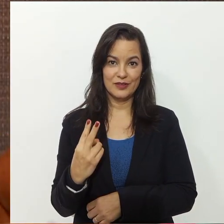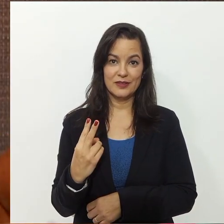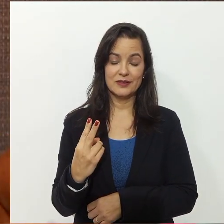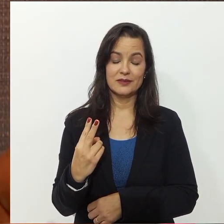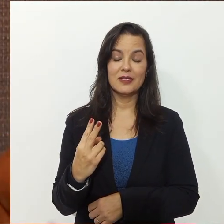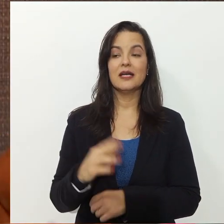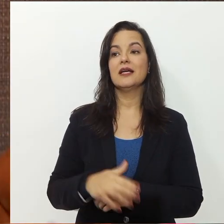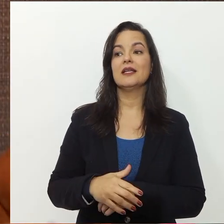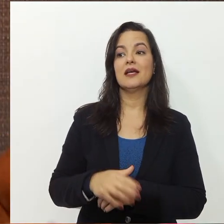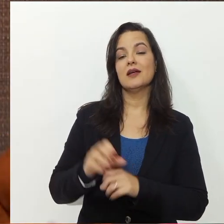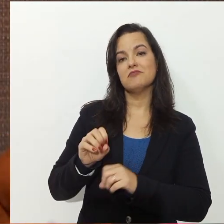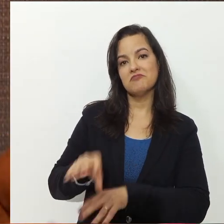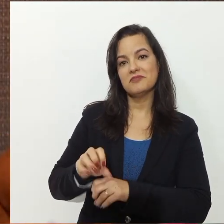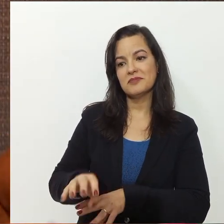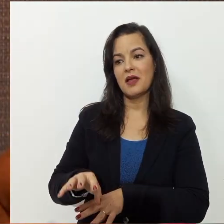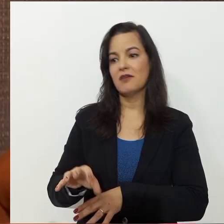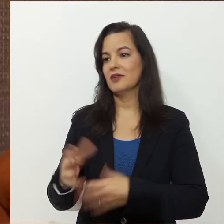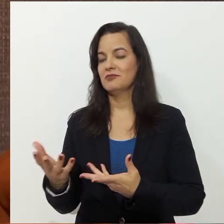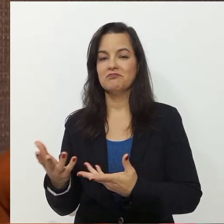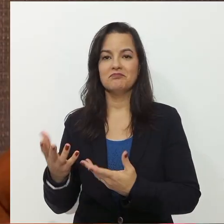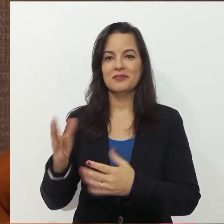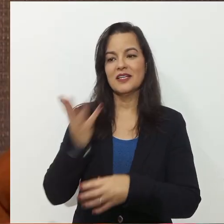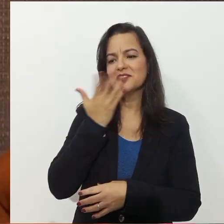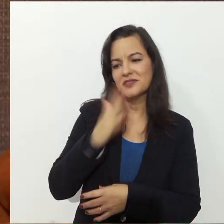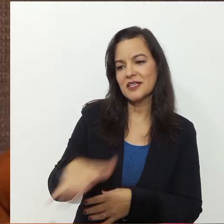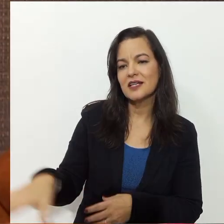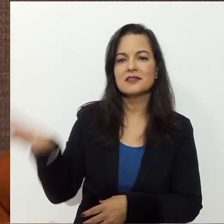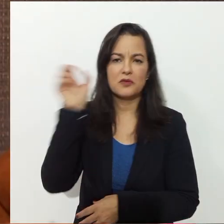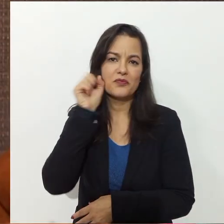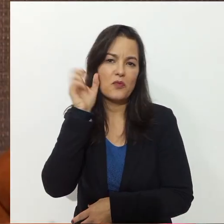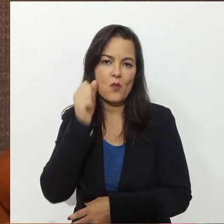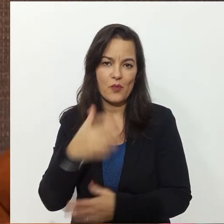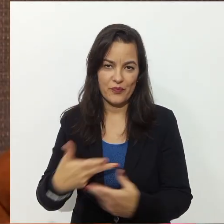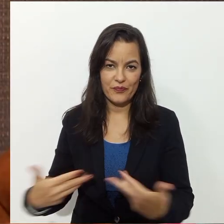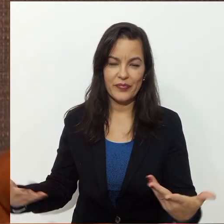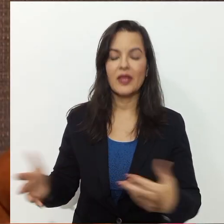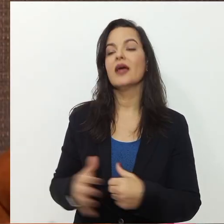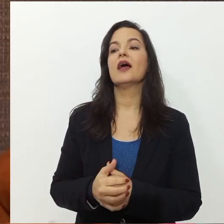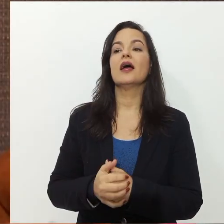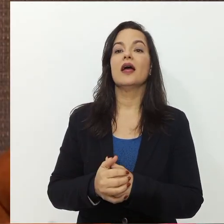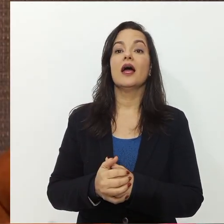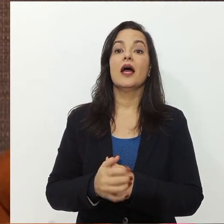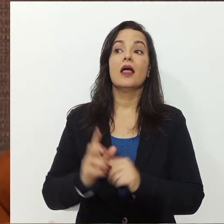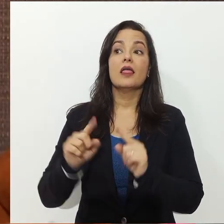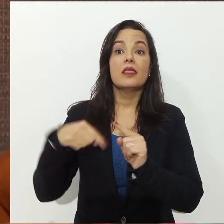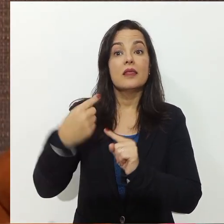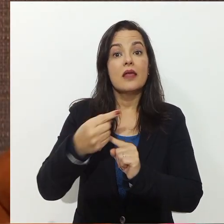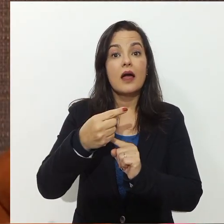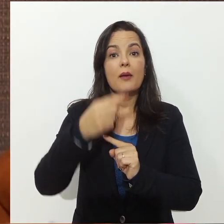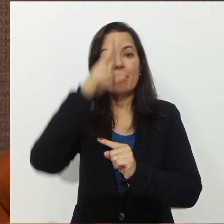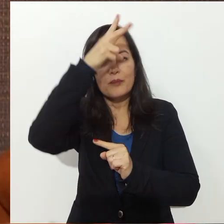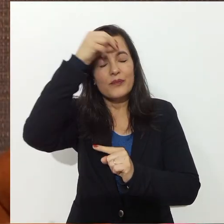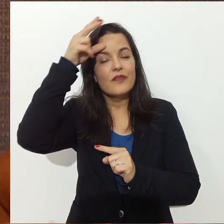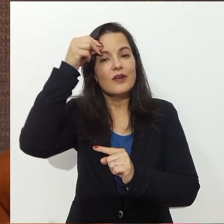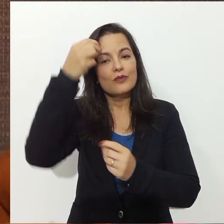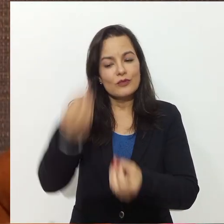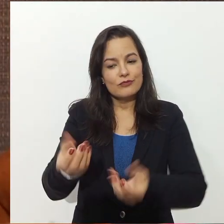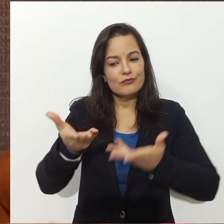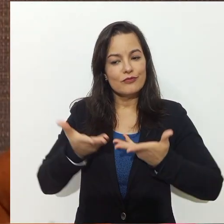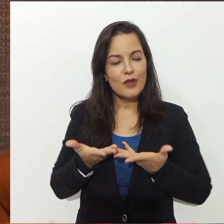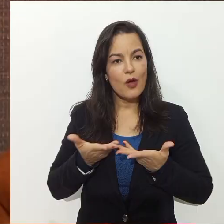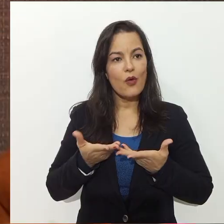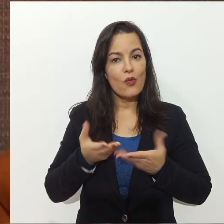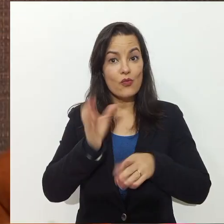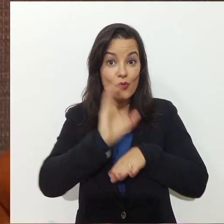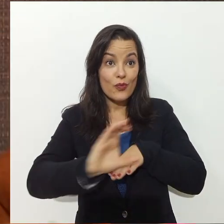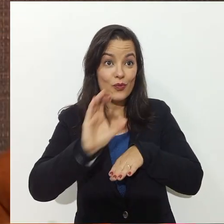regular, do ensino regular. E no meio do caminho a Prefeitura ofereceu um curso de Libras e eu fiquei muito